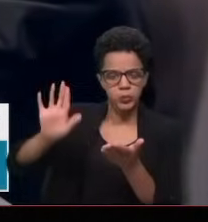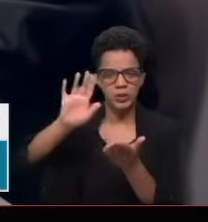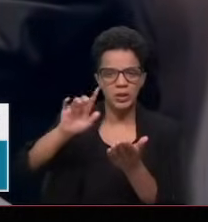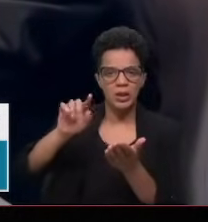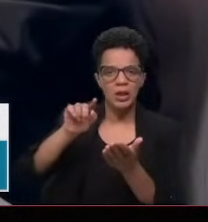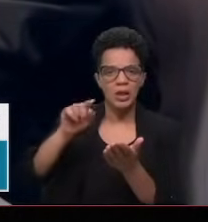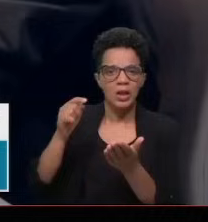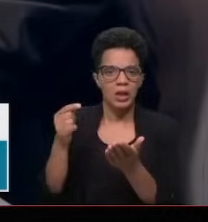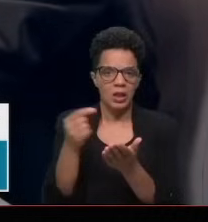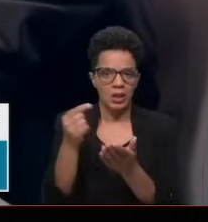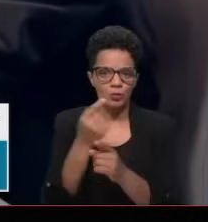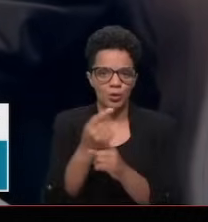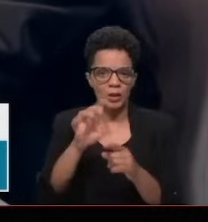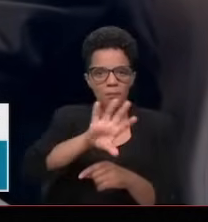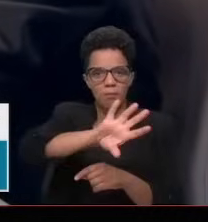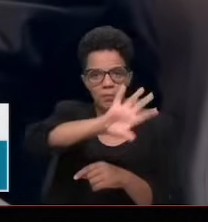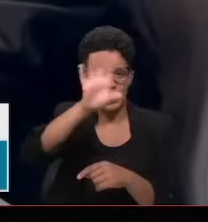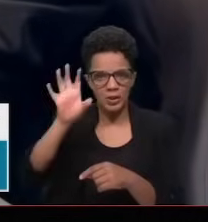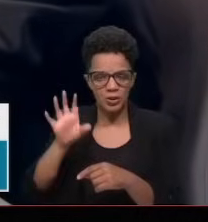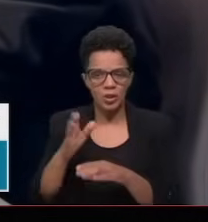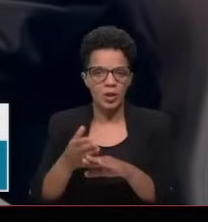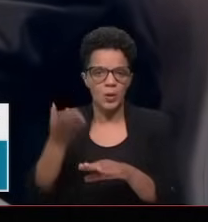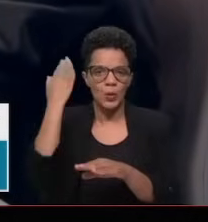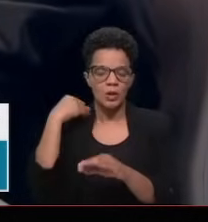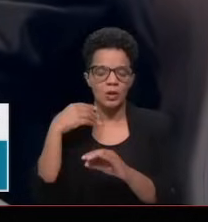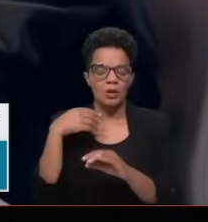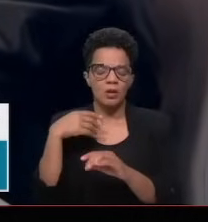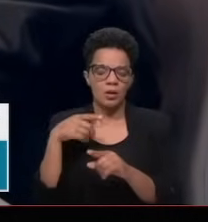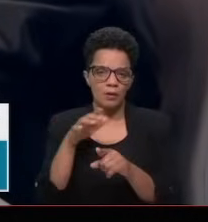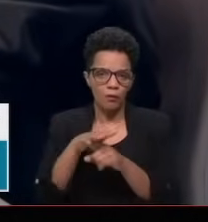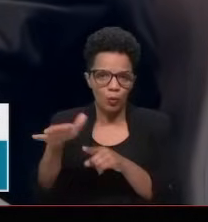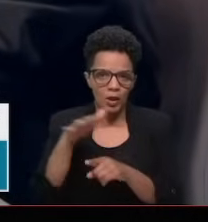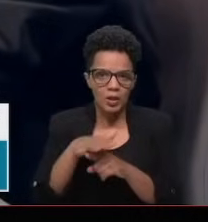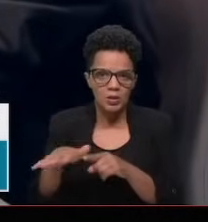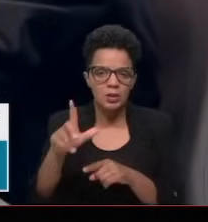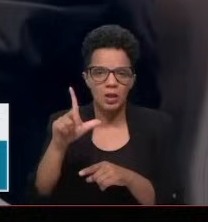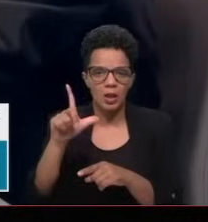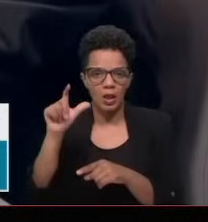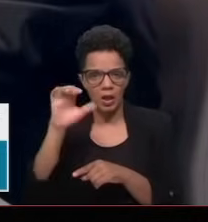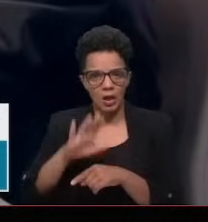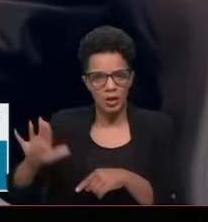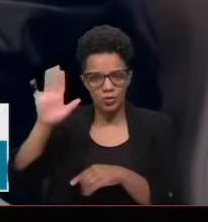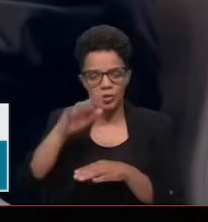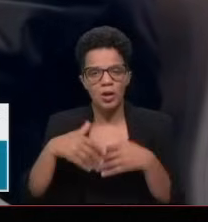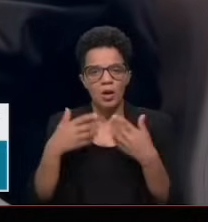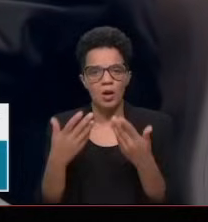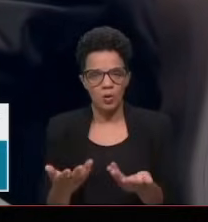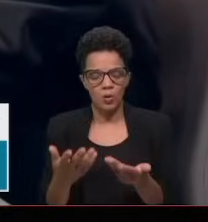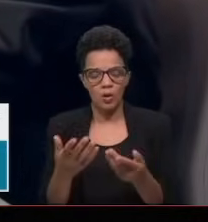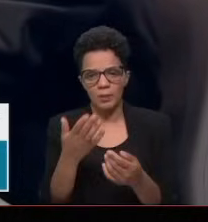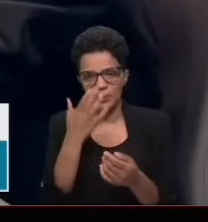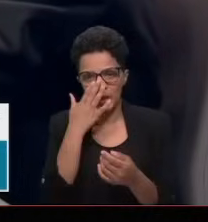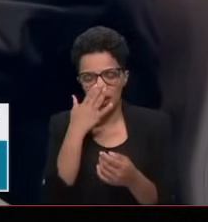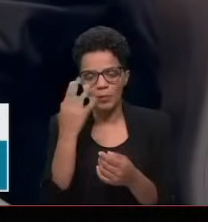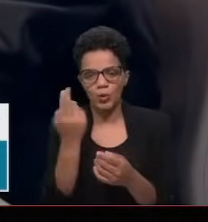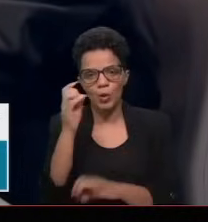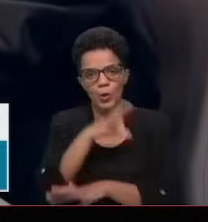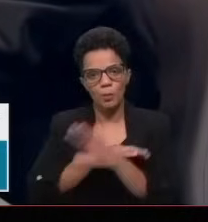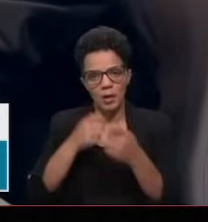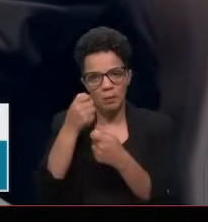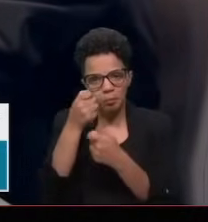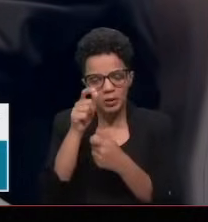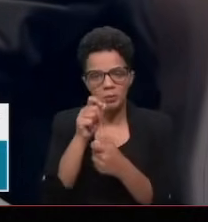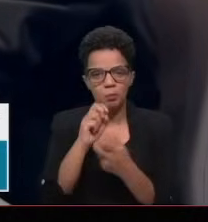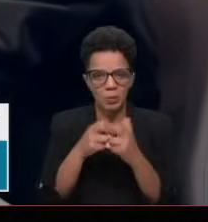de países que outra hora estiveram na influência do bloco Leste e que agora parão estar no grande guarda-chuva da da União Europeia Isso é um